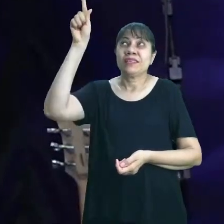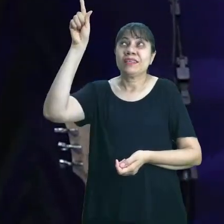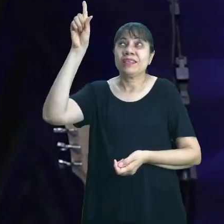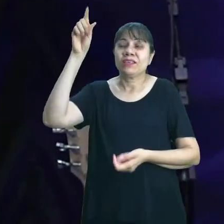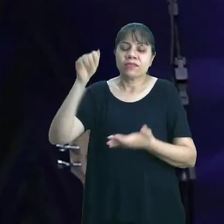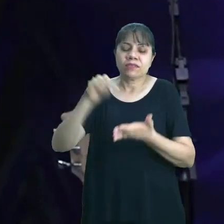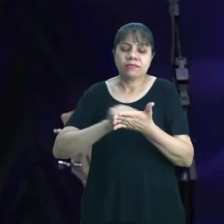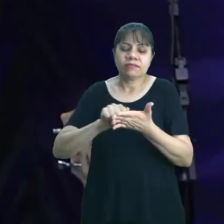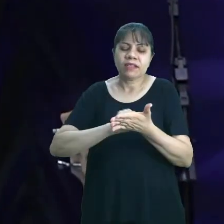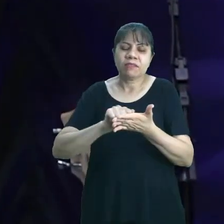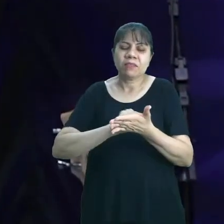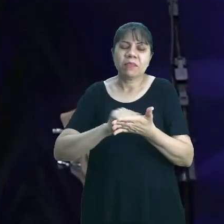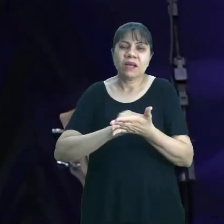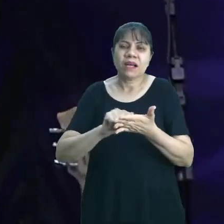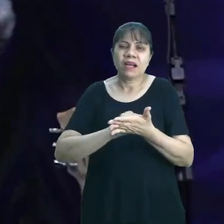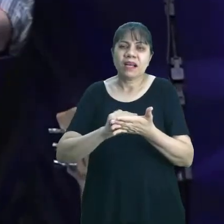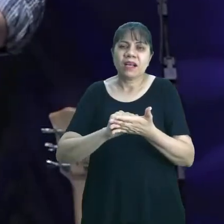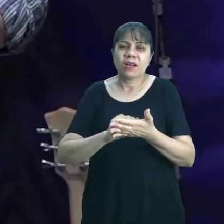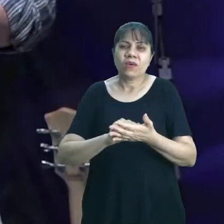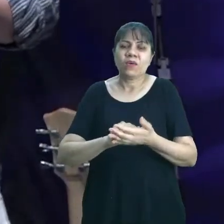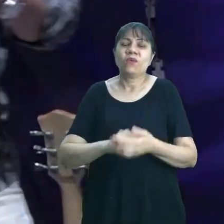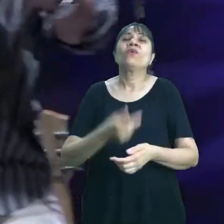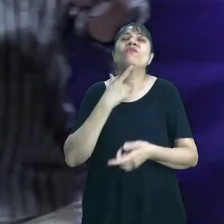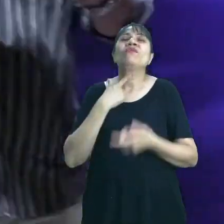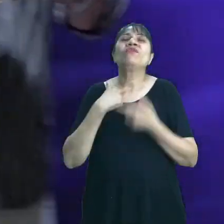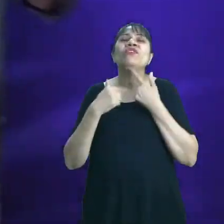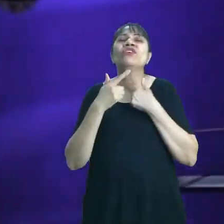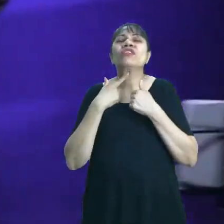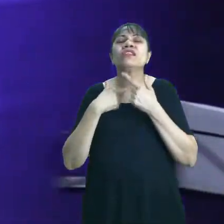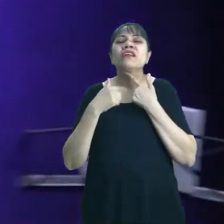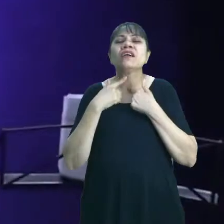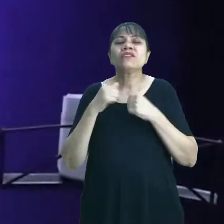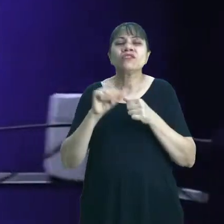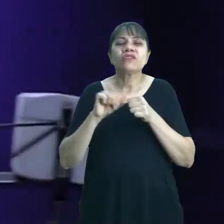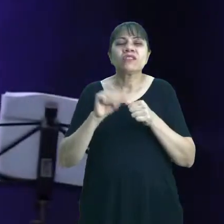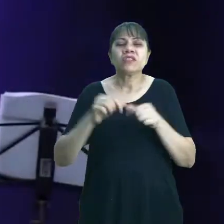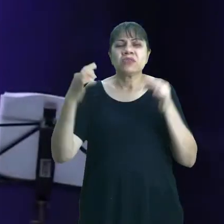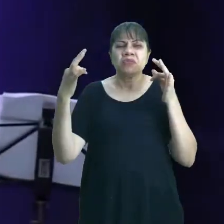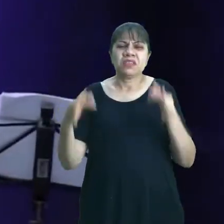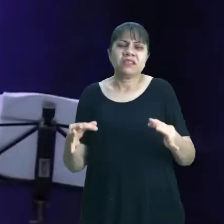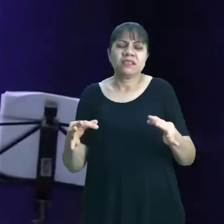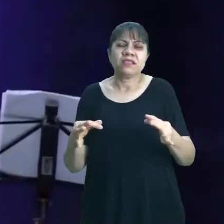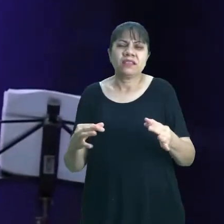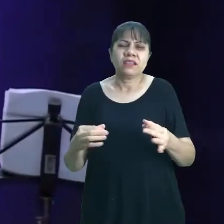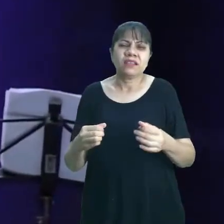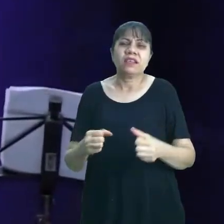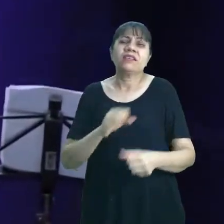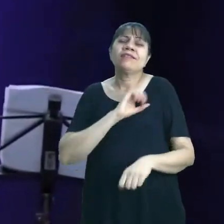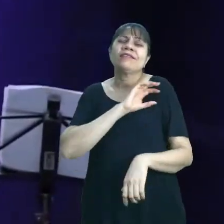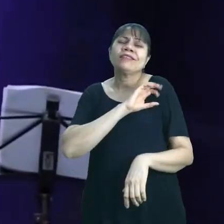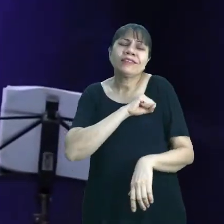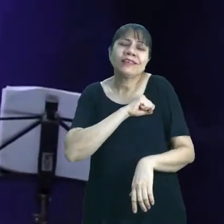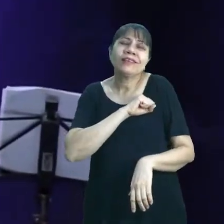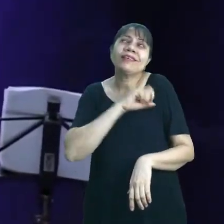desejo de fazer o que é certo, fazer o que é correto, o que agrada a Deus. E isso é guardar a palavra, é